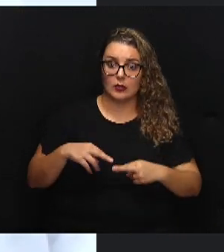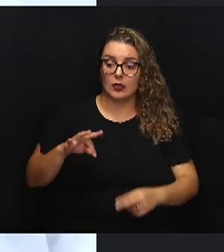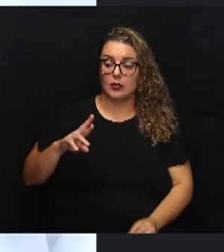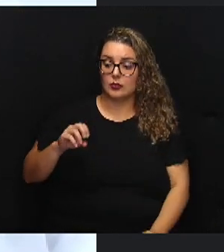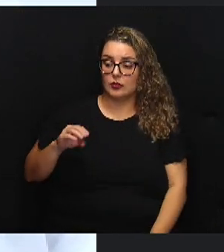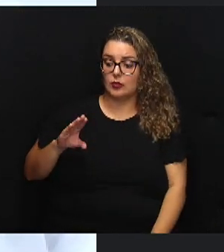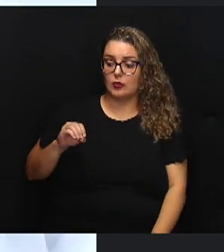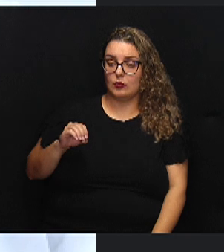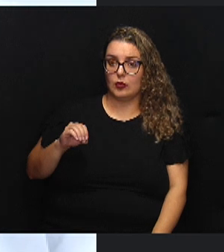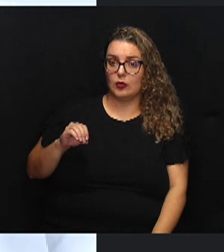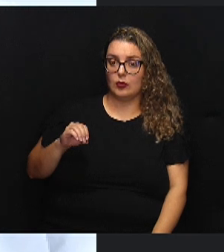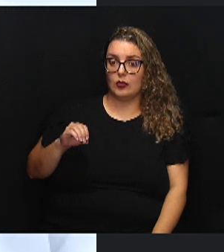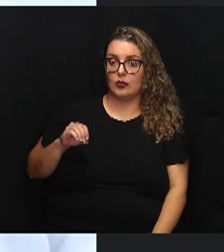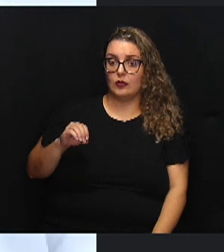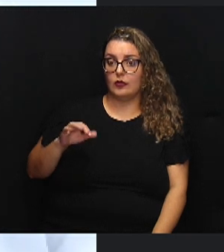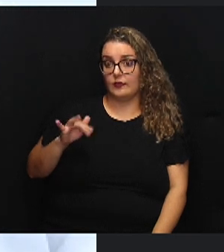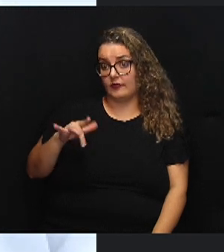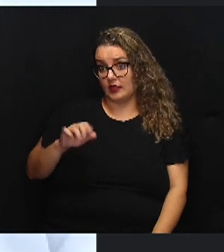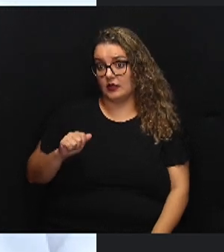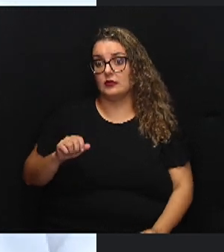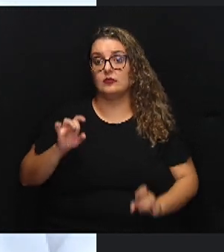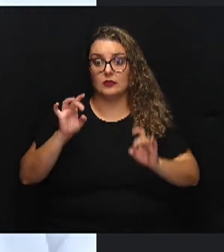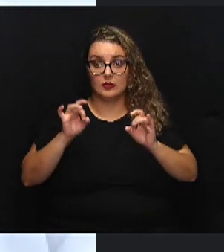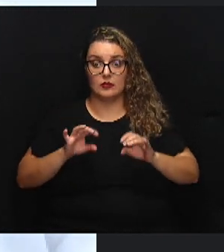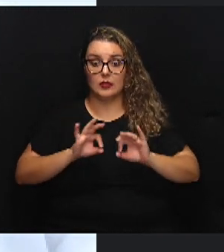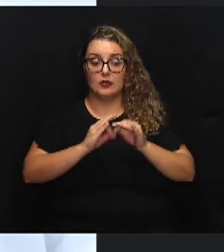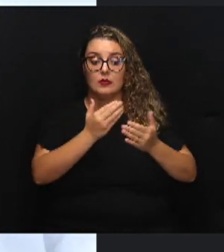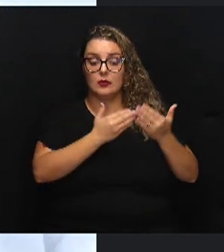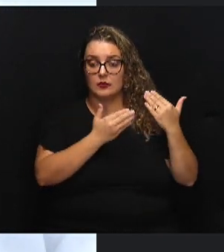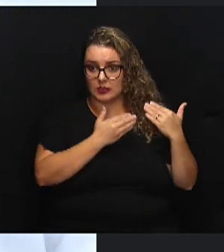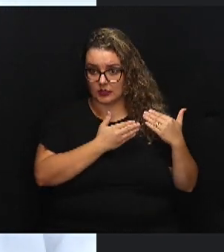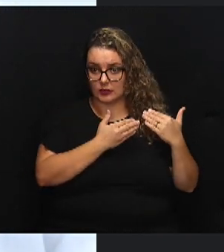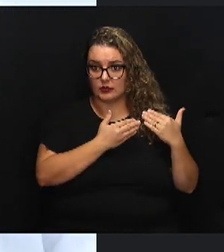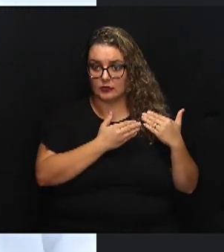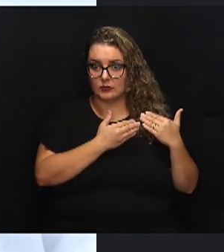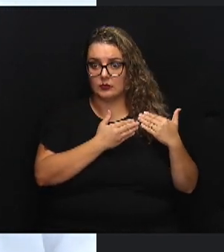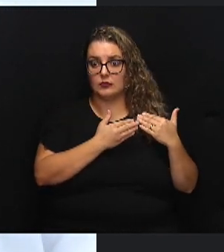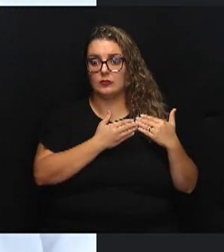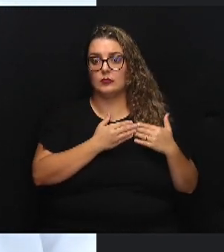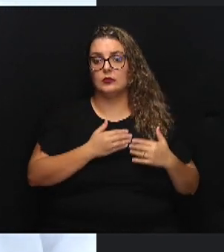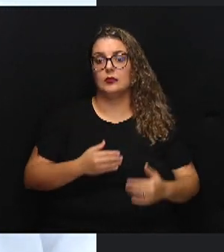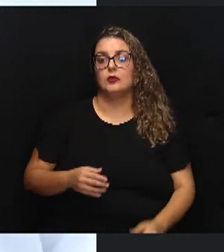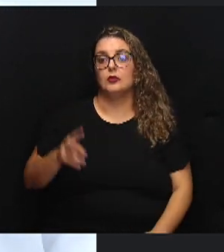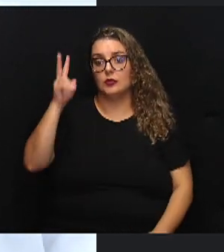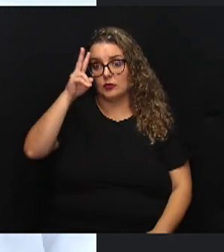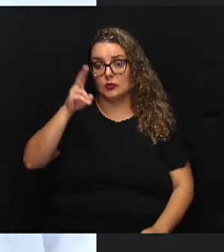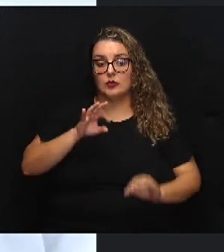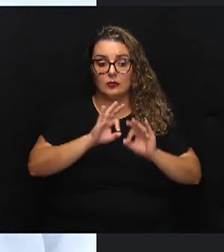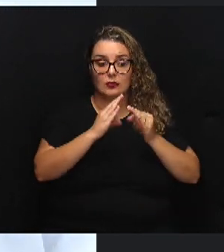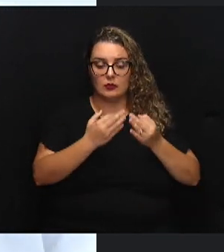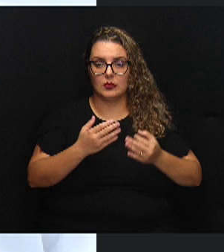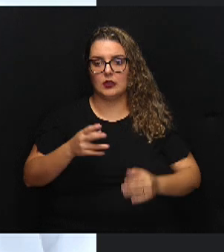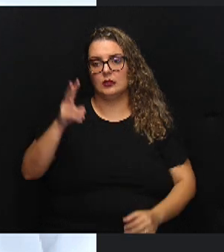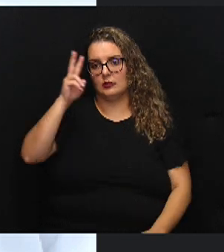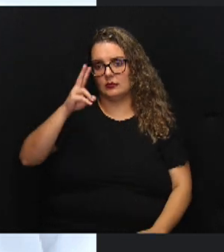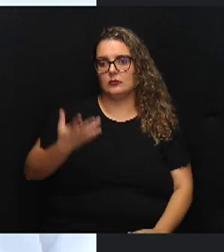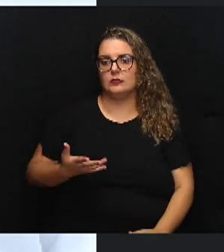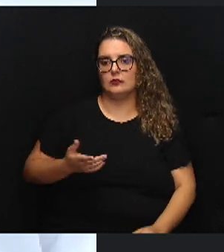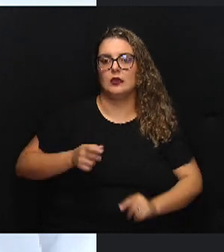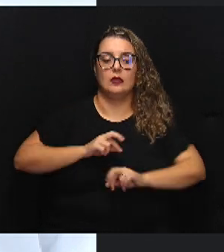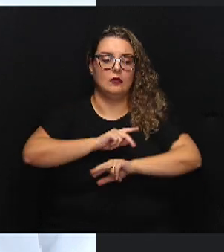trombofilia, especialmente as questões hereditárias. O histórico pessoal e familiar dá